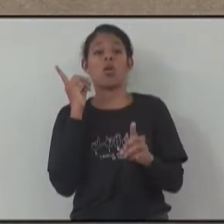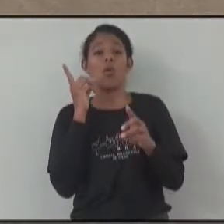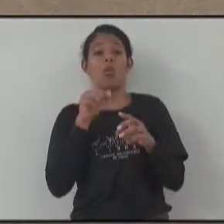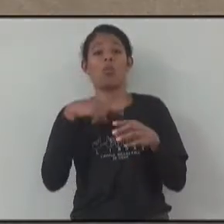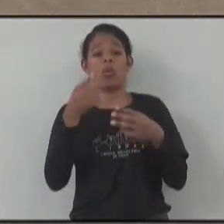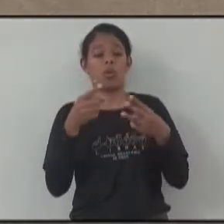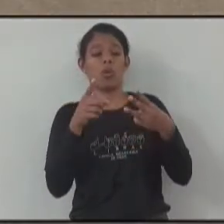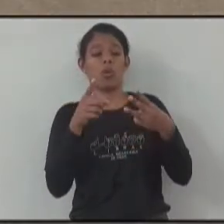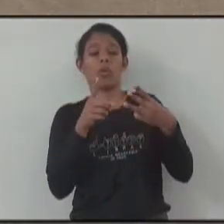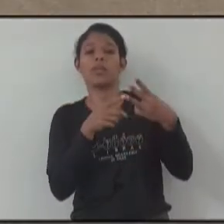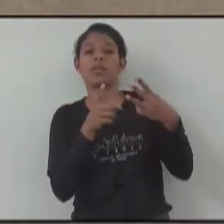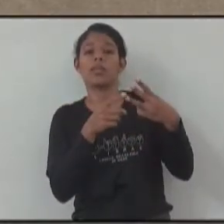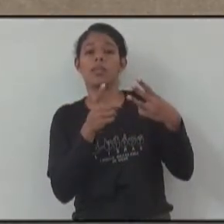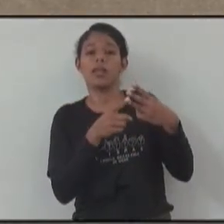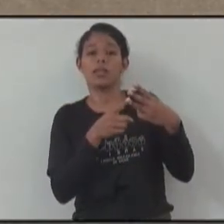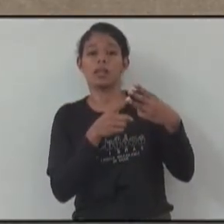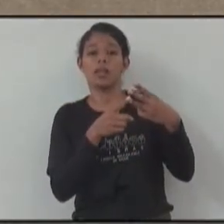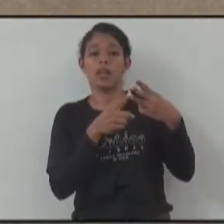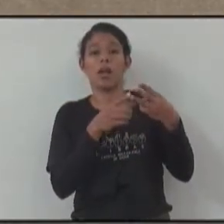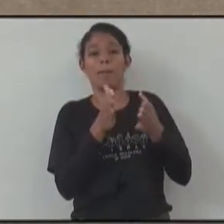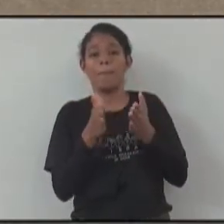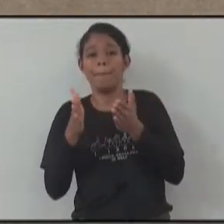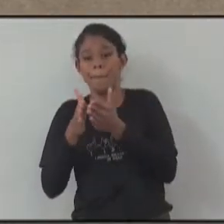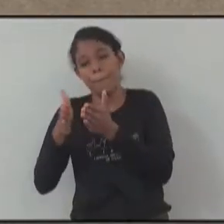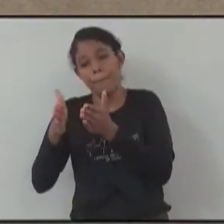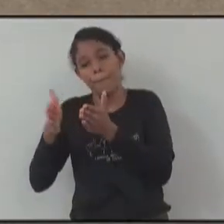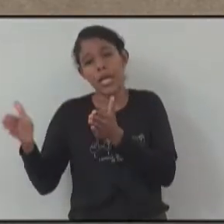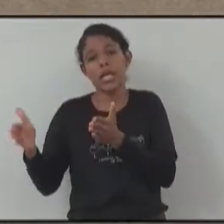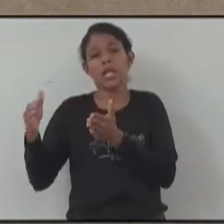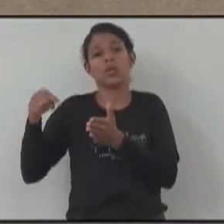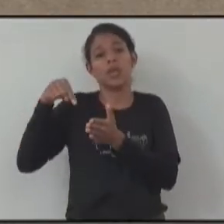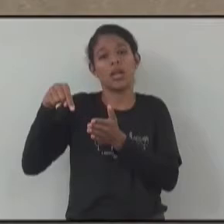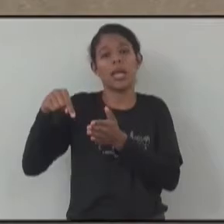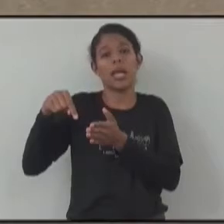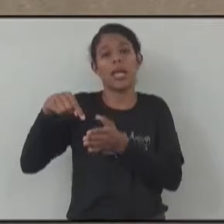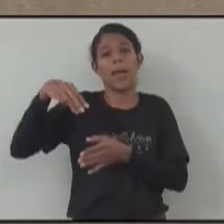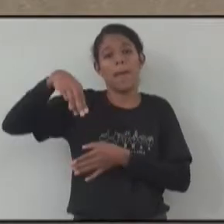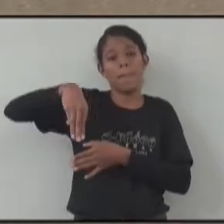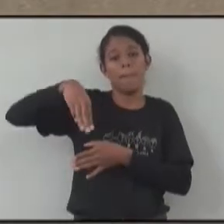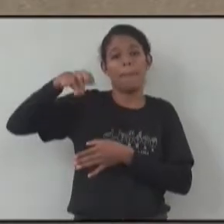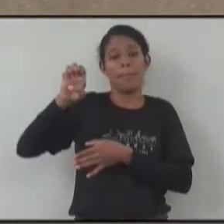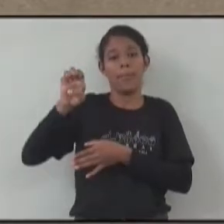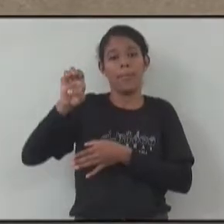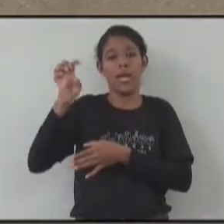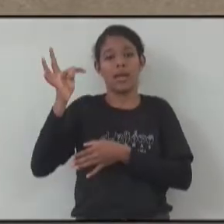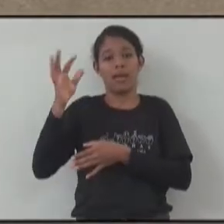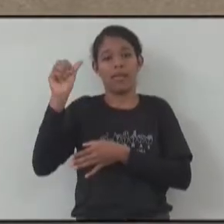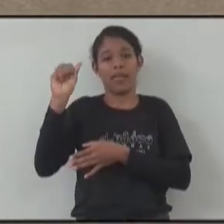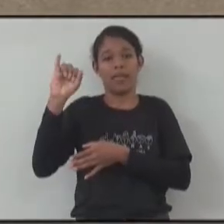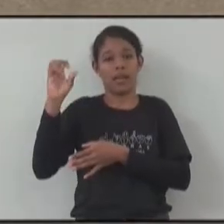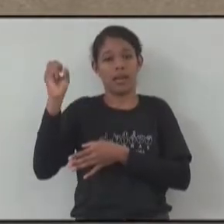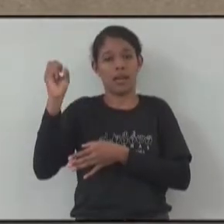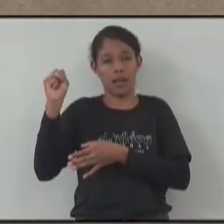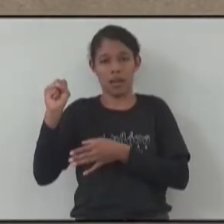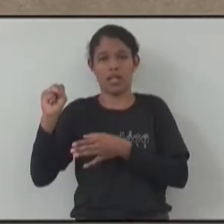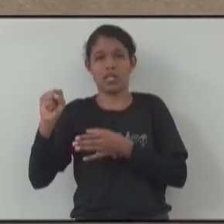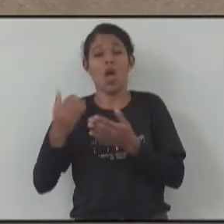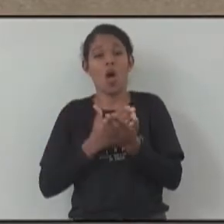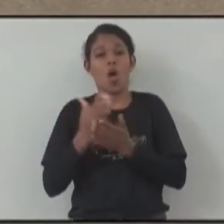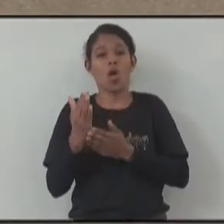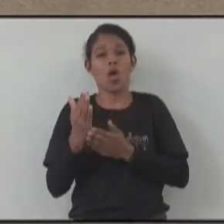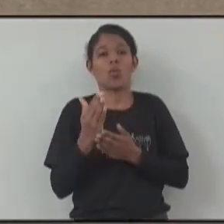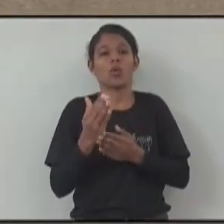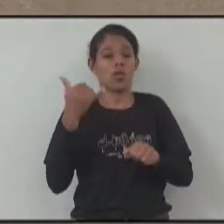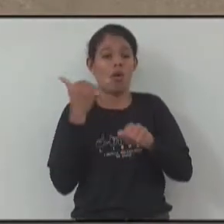metais na fabricação dos seus utensílios, tanto para a caça quanto os domésticos. Aqui também surgem